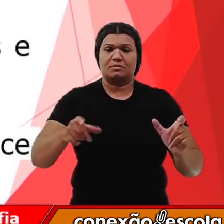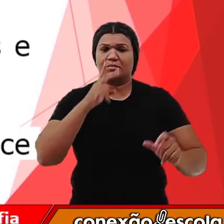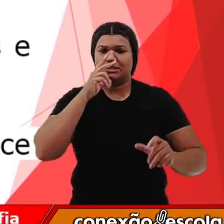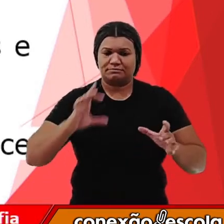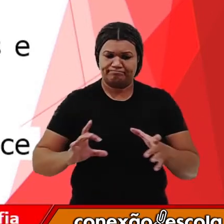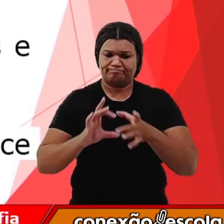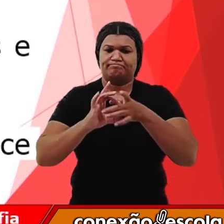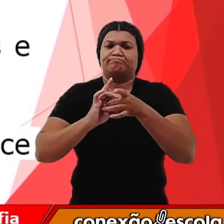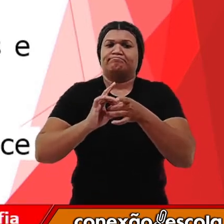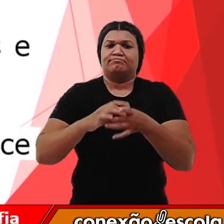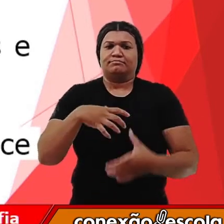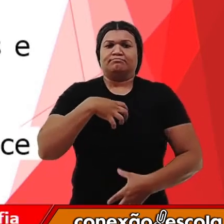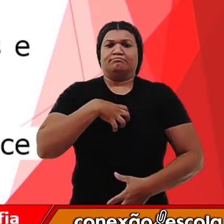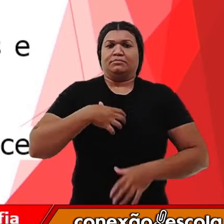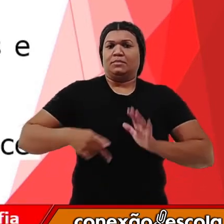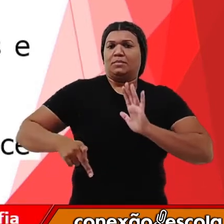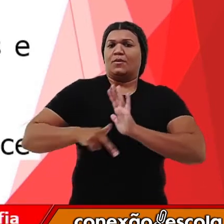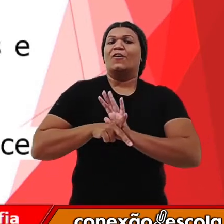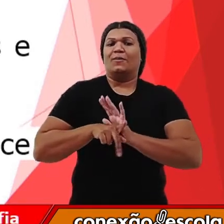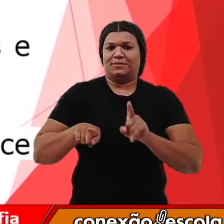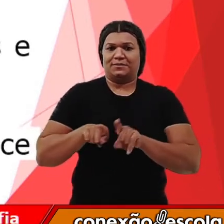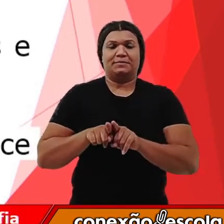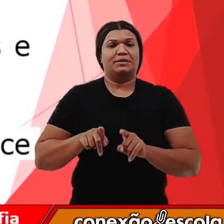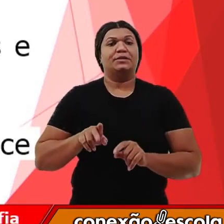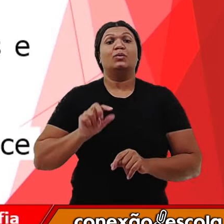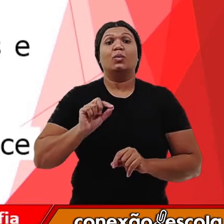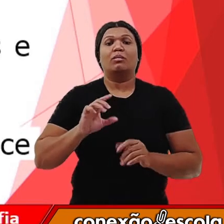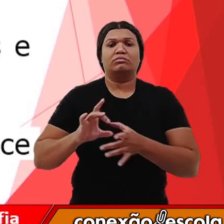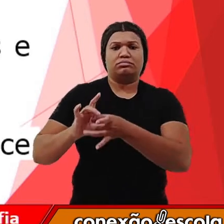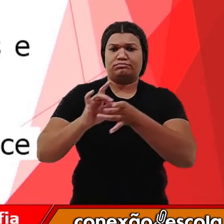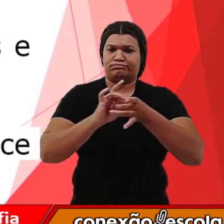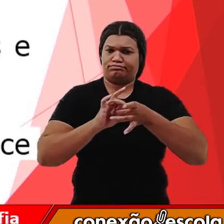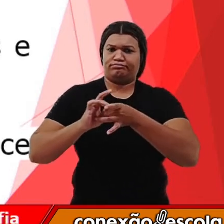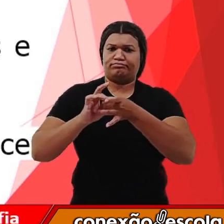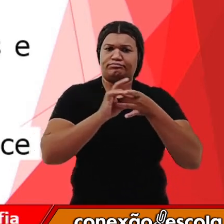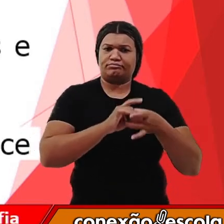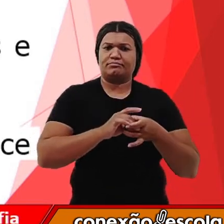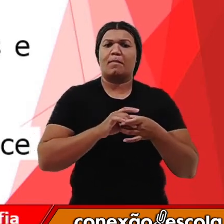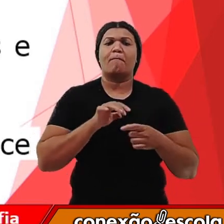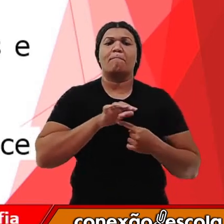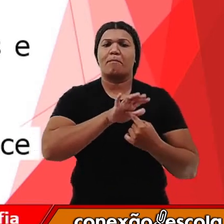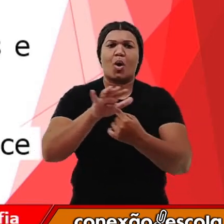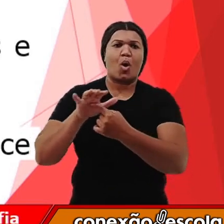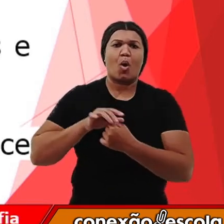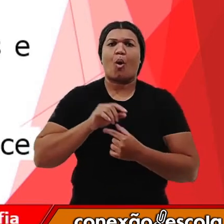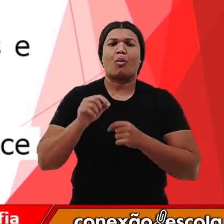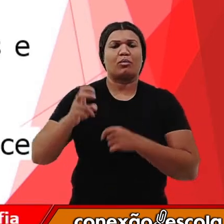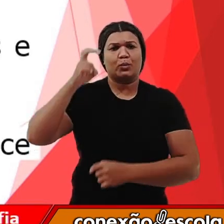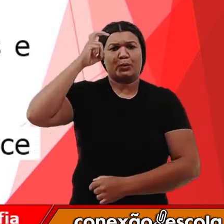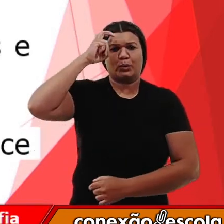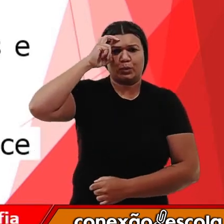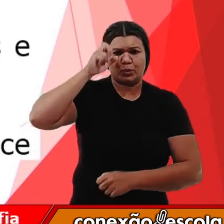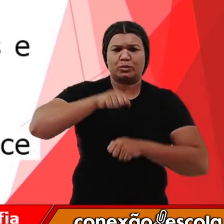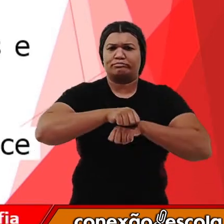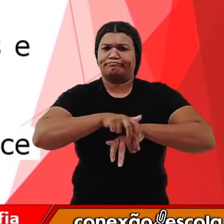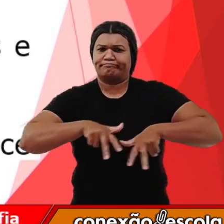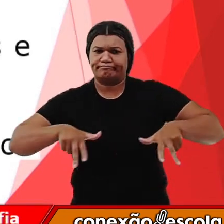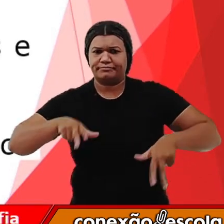de pertencimento e união, apresentando laços culturais, étnicos, históricos